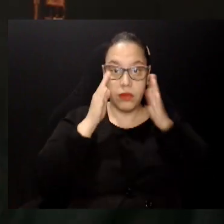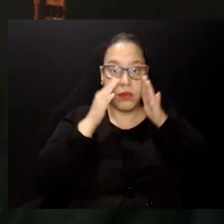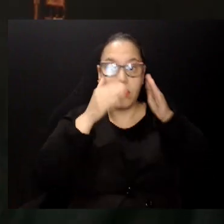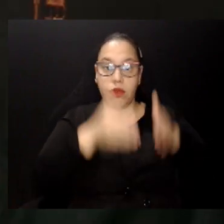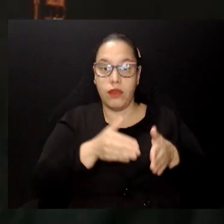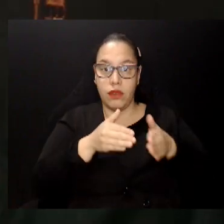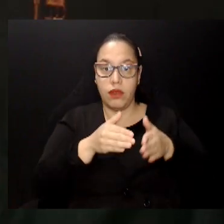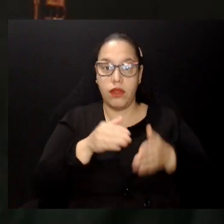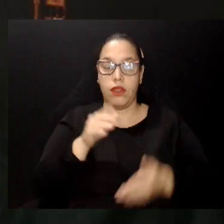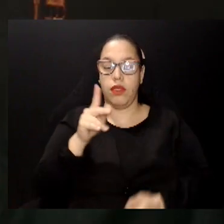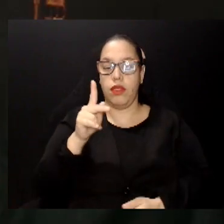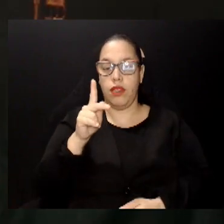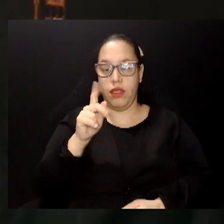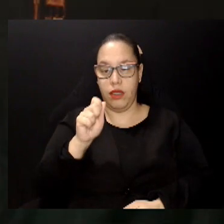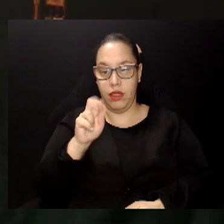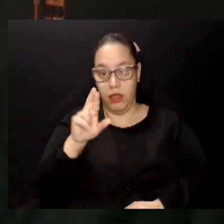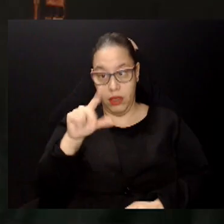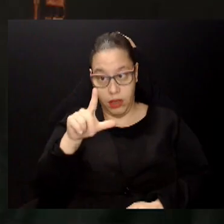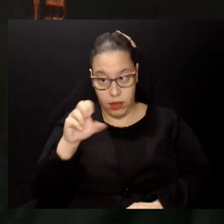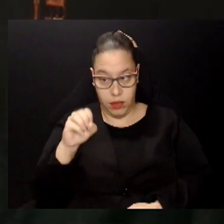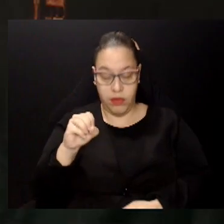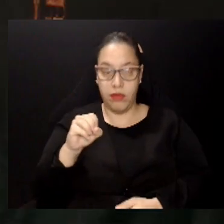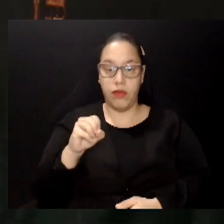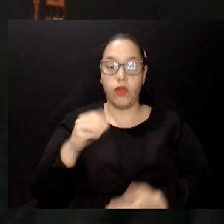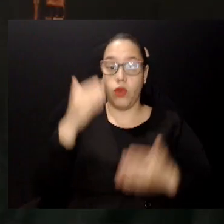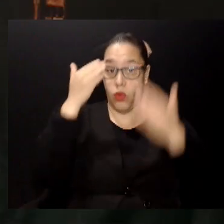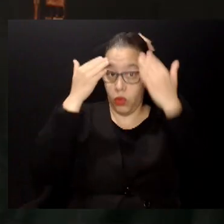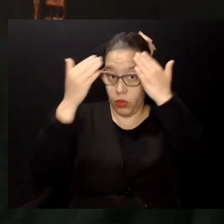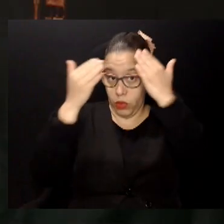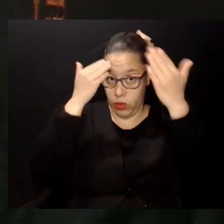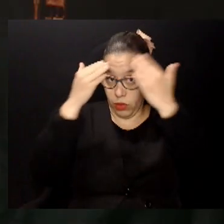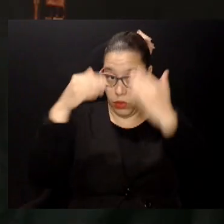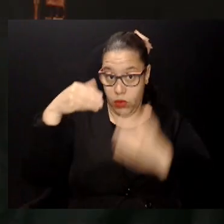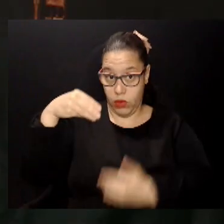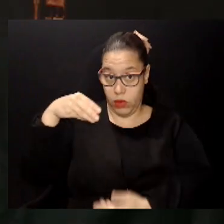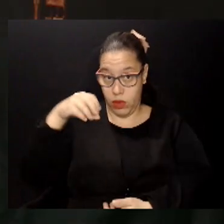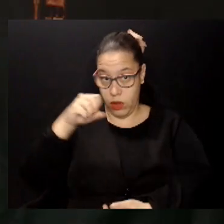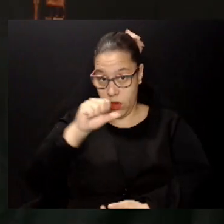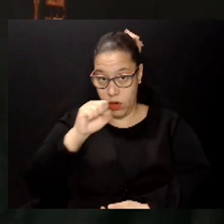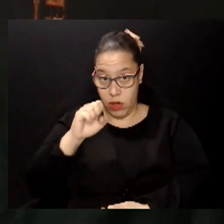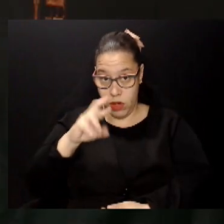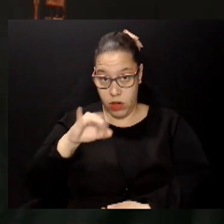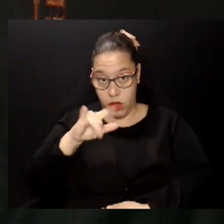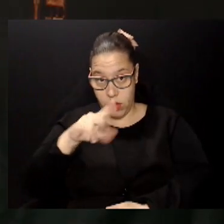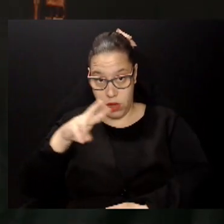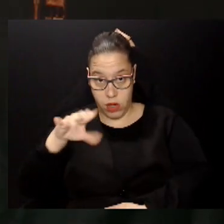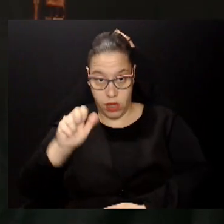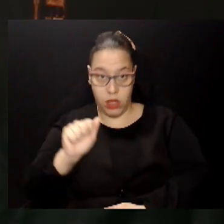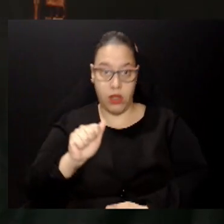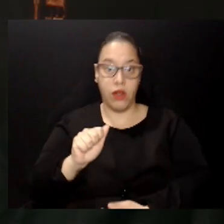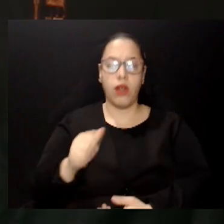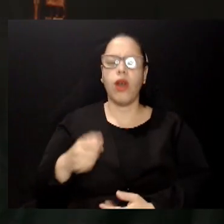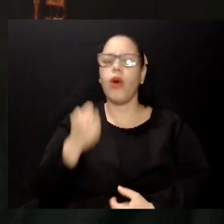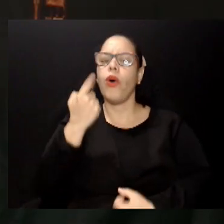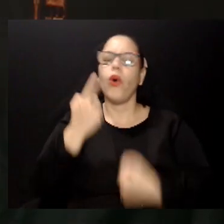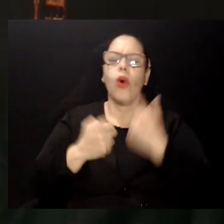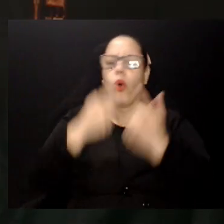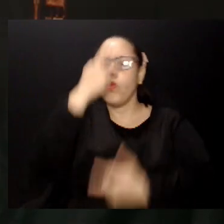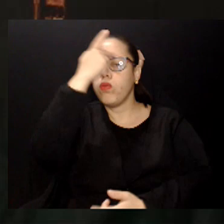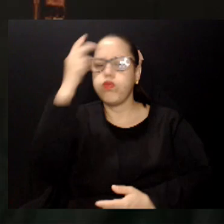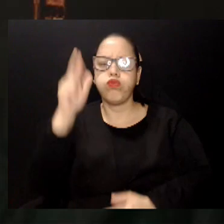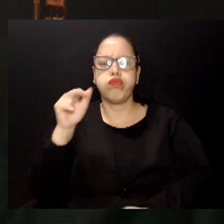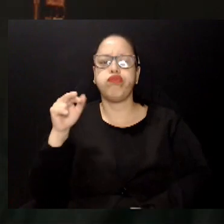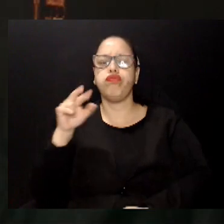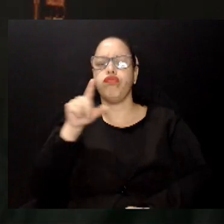Paulo Ricardo, nosso psicólogo, Marcos Silva do Taquaral. Vamos lá, ó. Algumas pessoas nunca escolhem o restaurante ou o filme